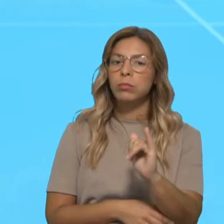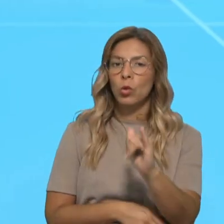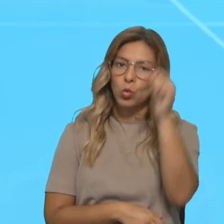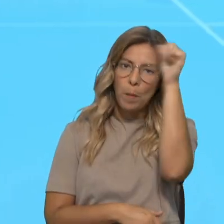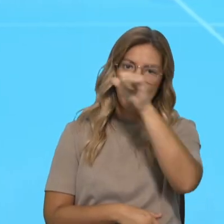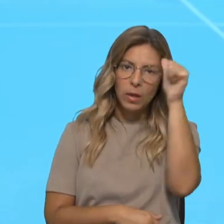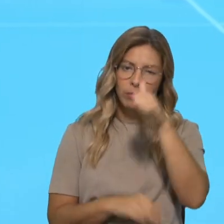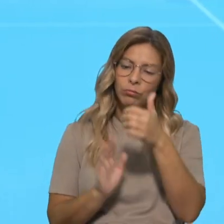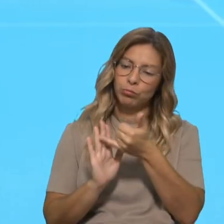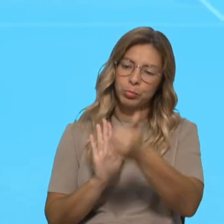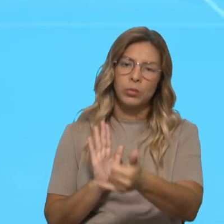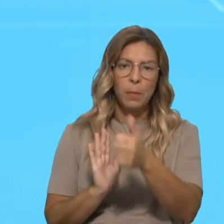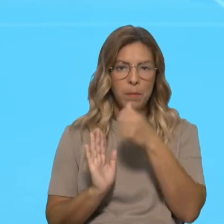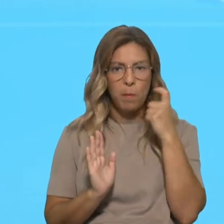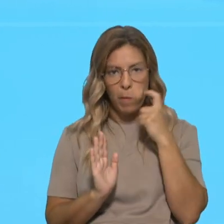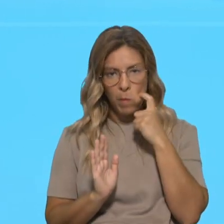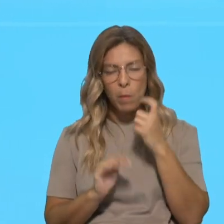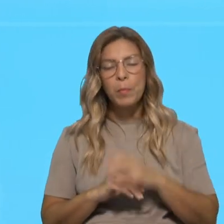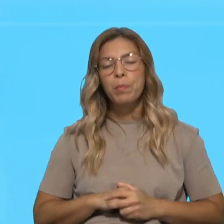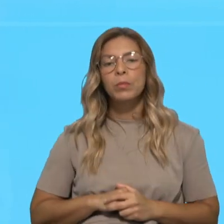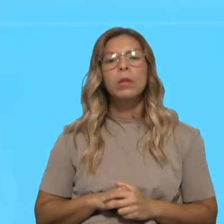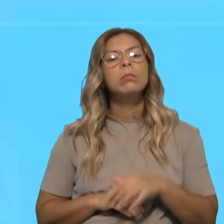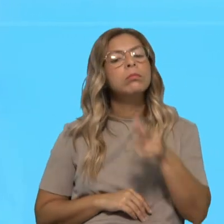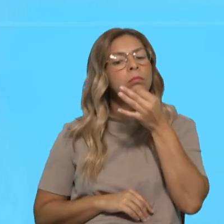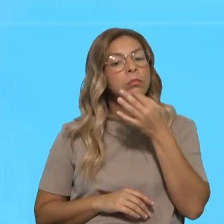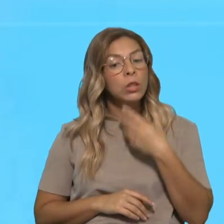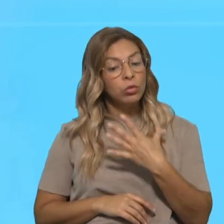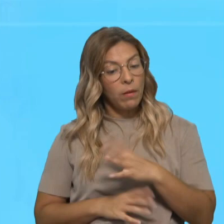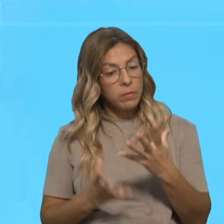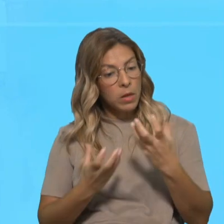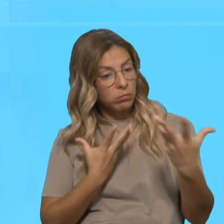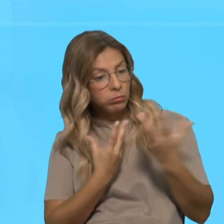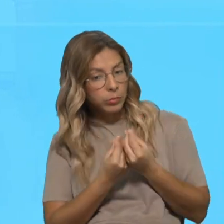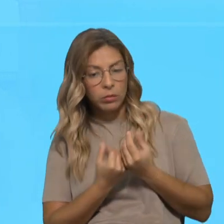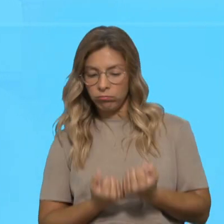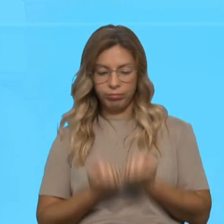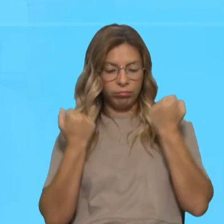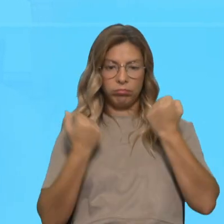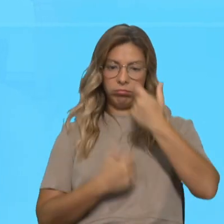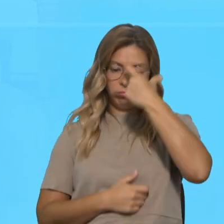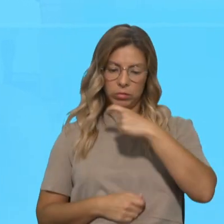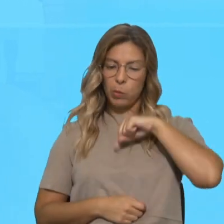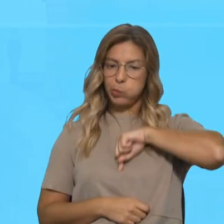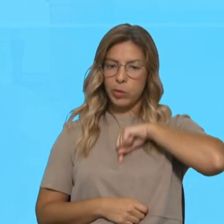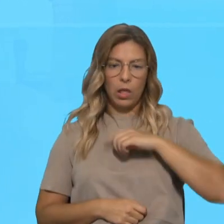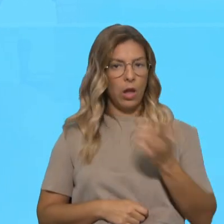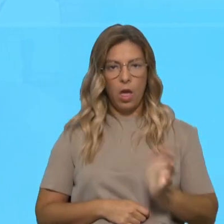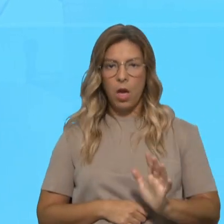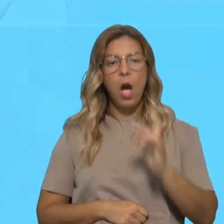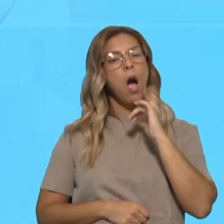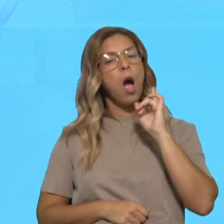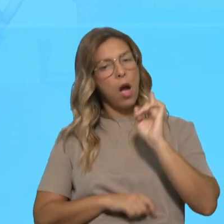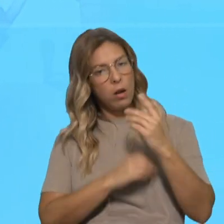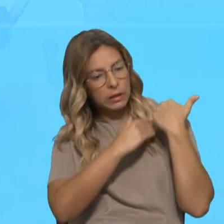Recordava esta passagem: se alguém quiser vir comigo, renuncie a si mesmo, toma a sua cruz todos os dias e